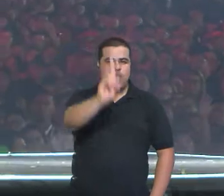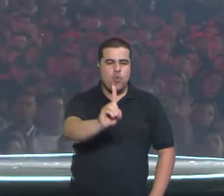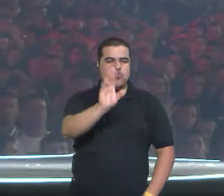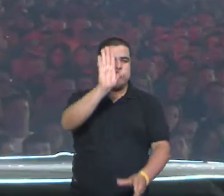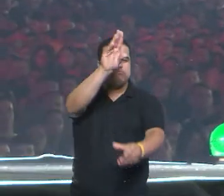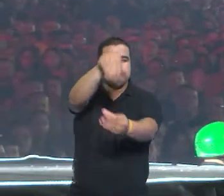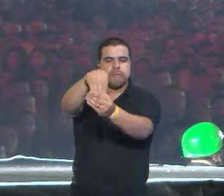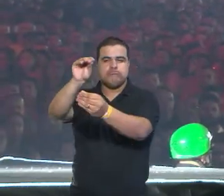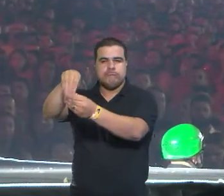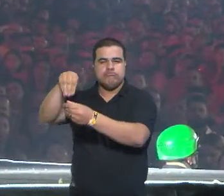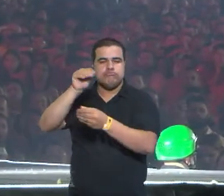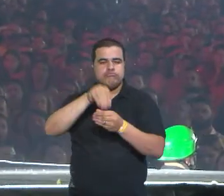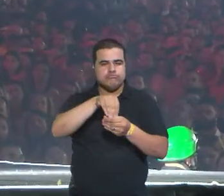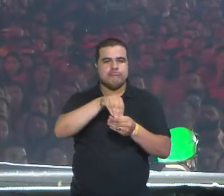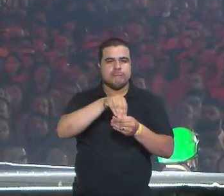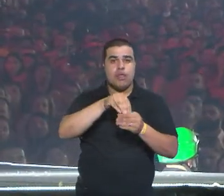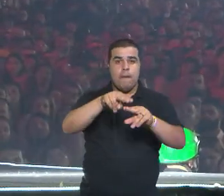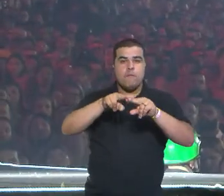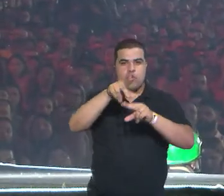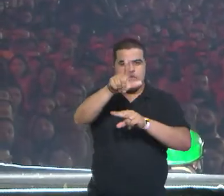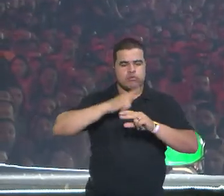por isso que você